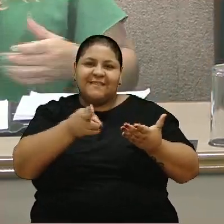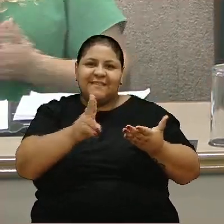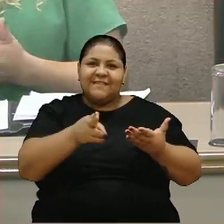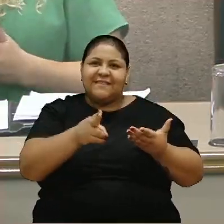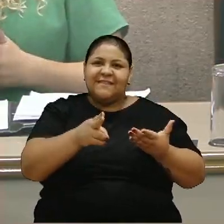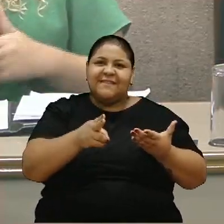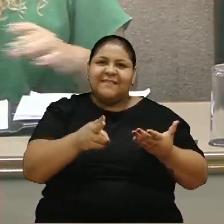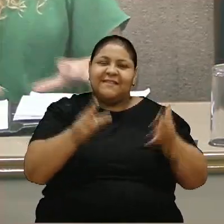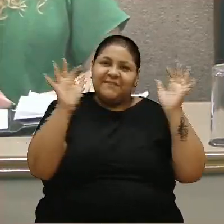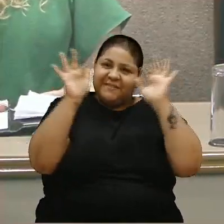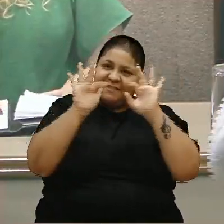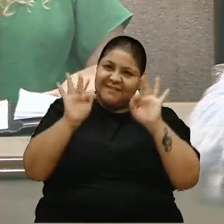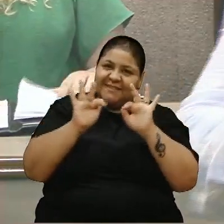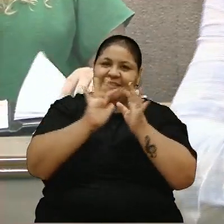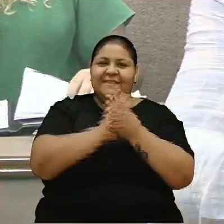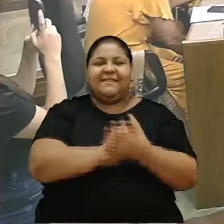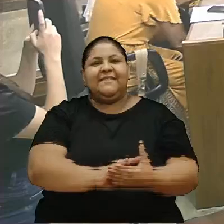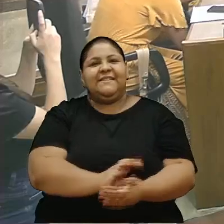Rafael, felicidades, então.